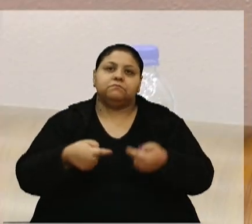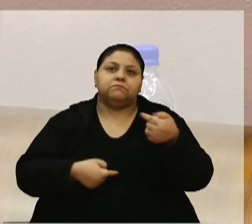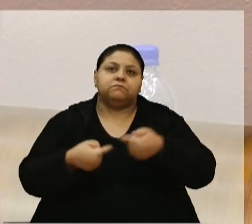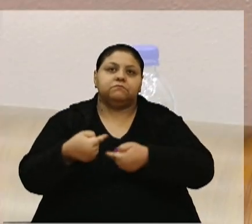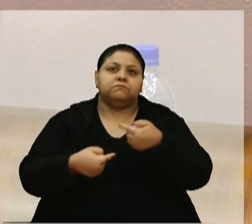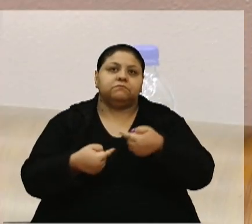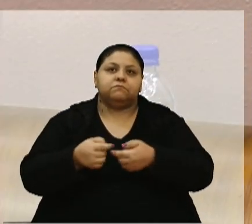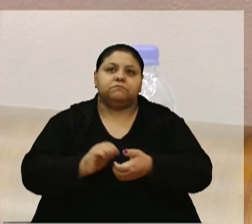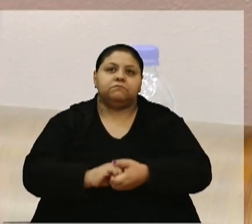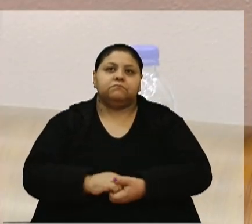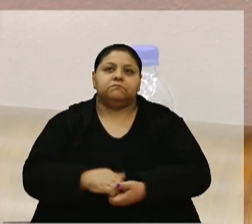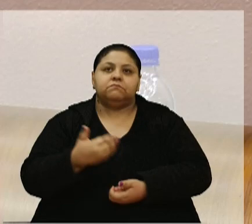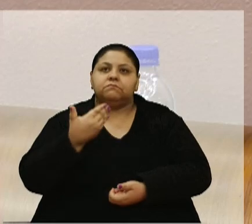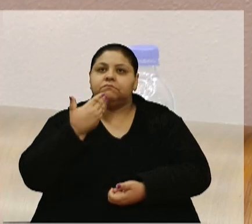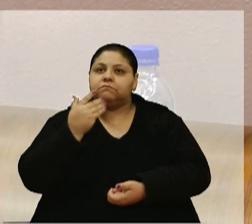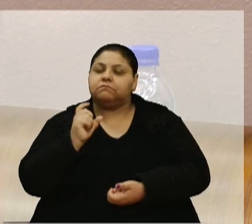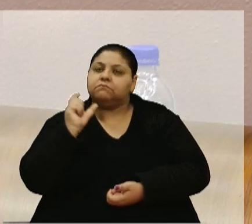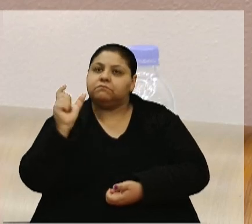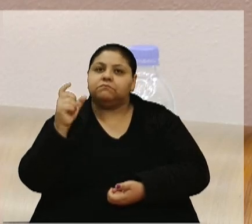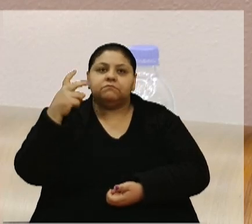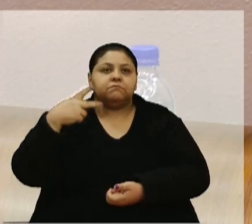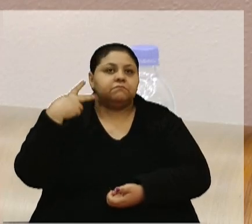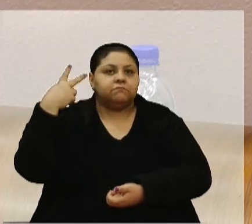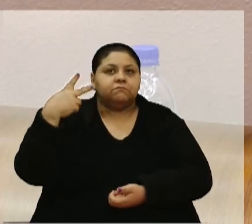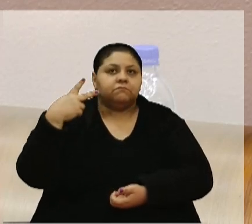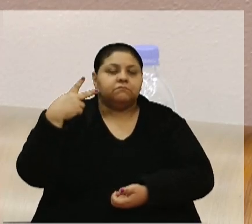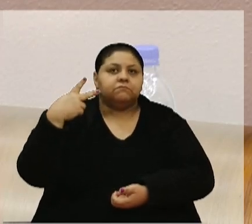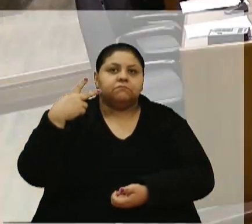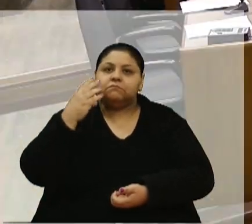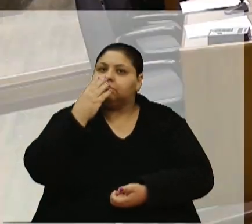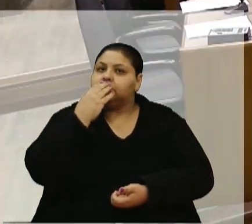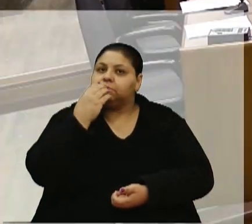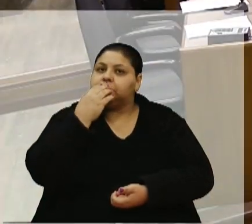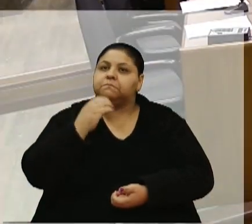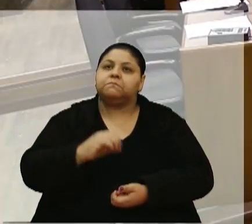discussão, com a palavra, o vereador Camires.